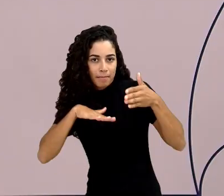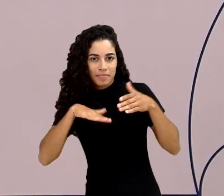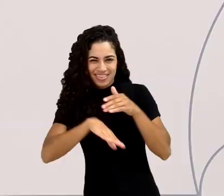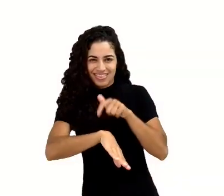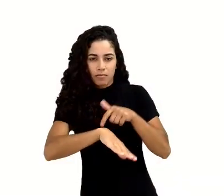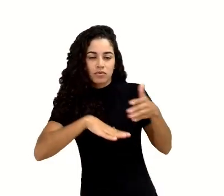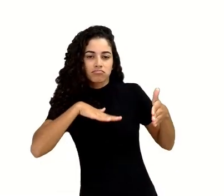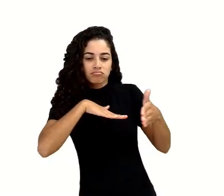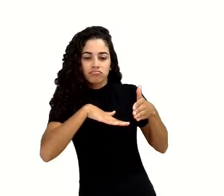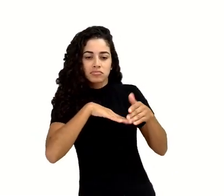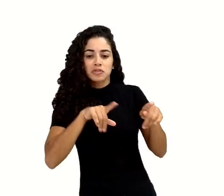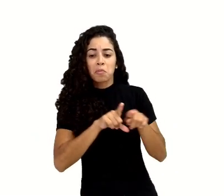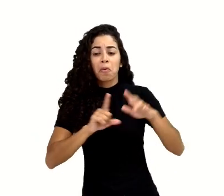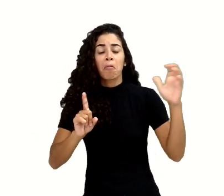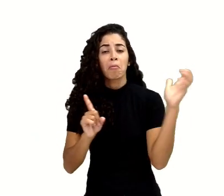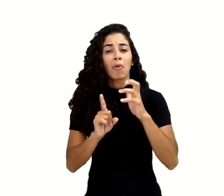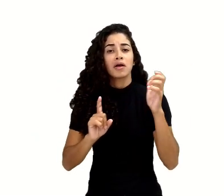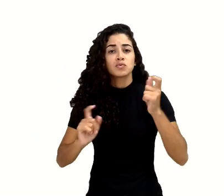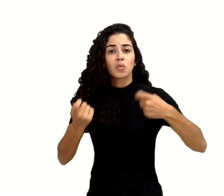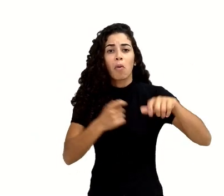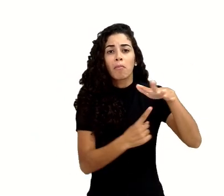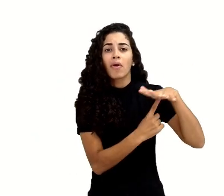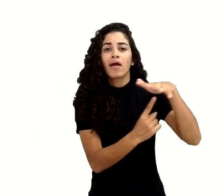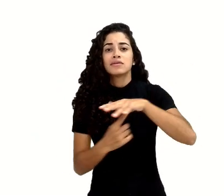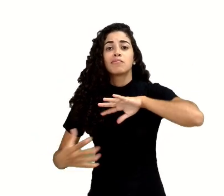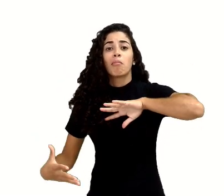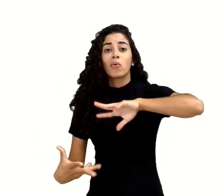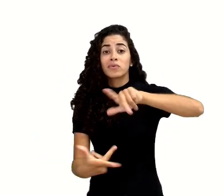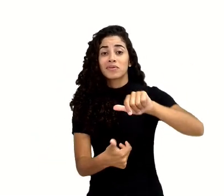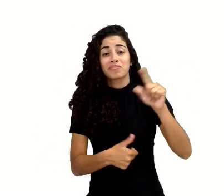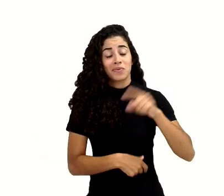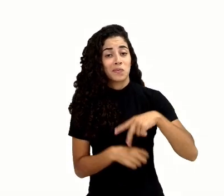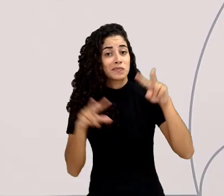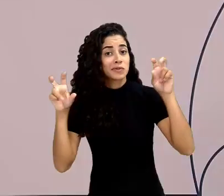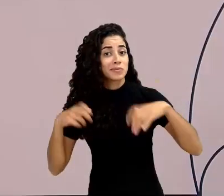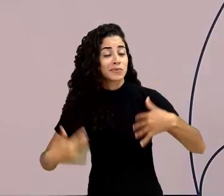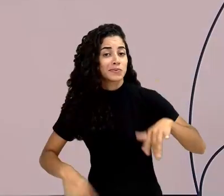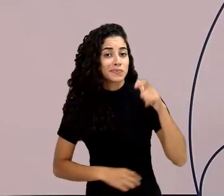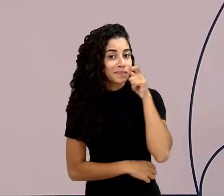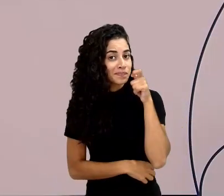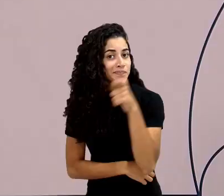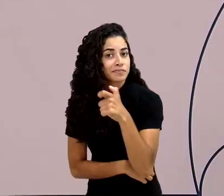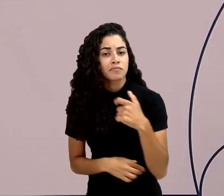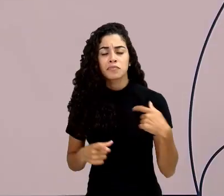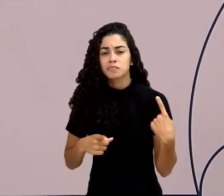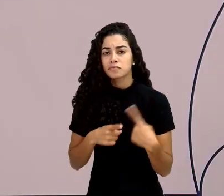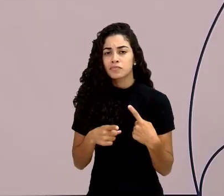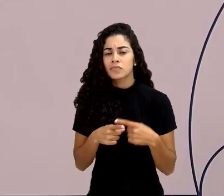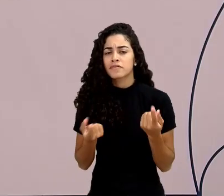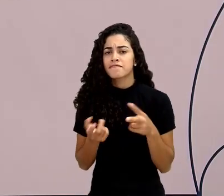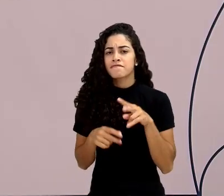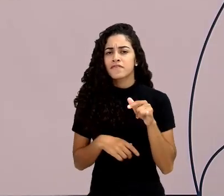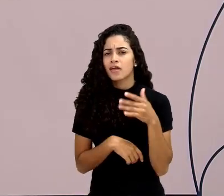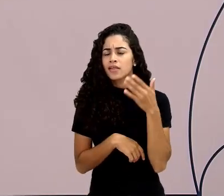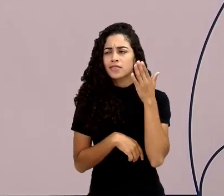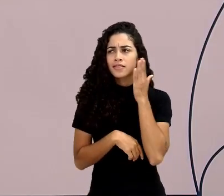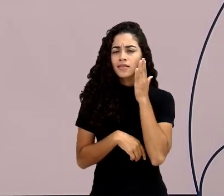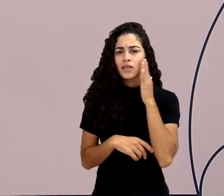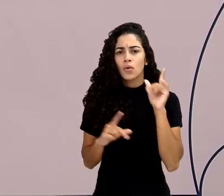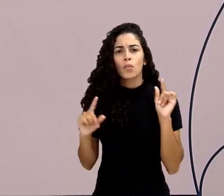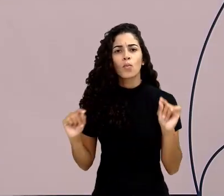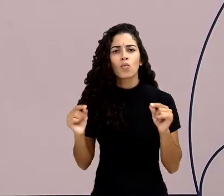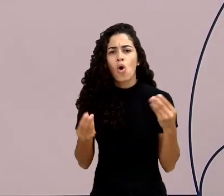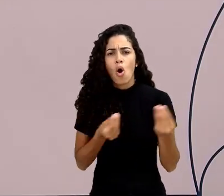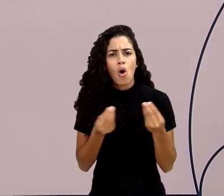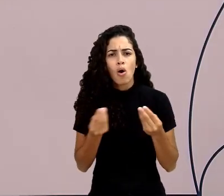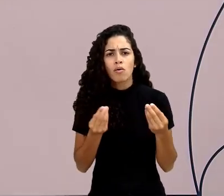seus impactos para o comércio mundial. Esse é um tema bem interessante porque nós vamos tentar entender como é que